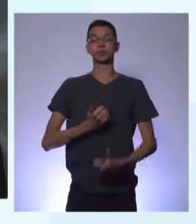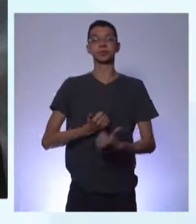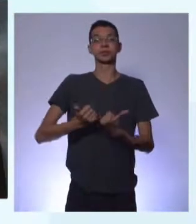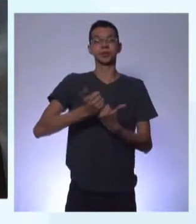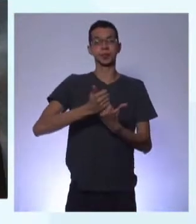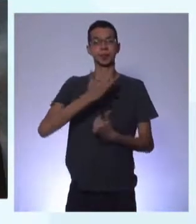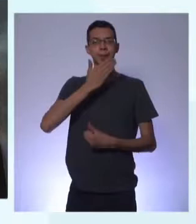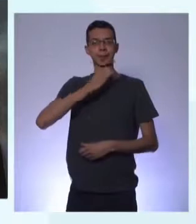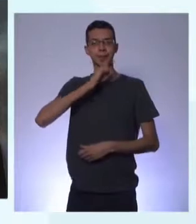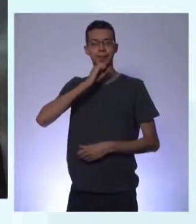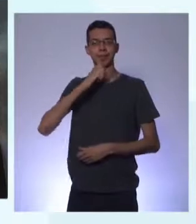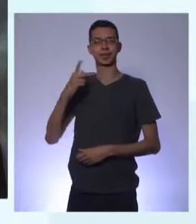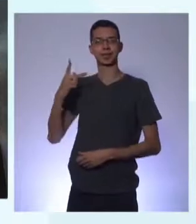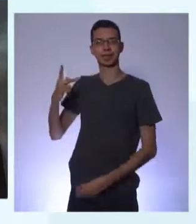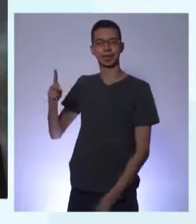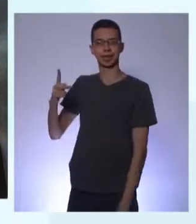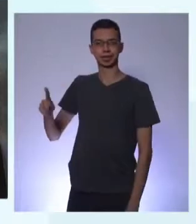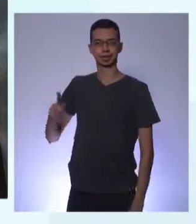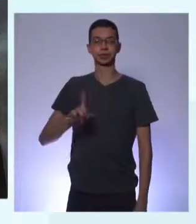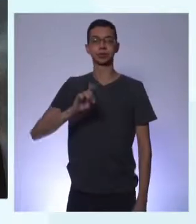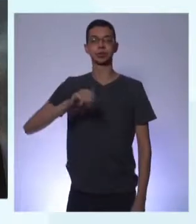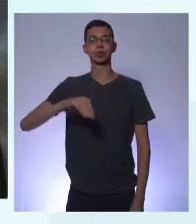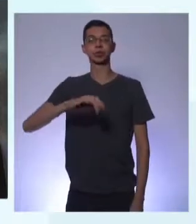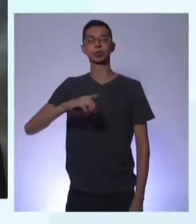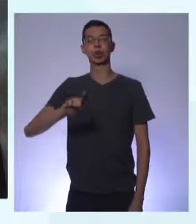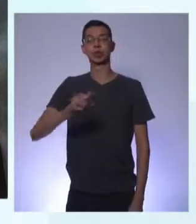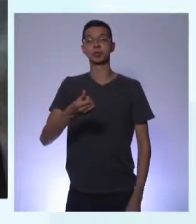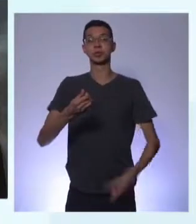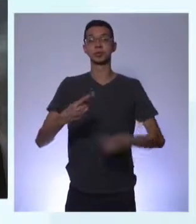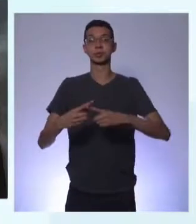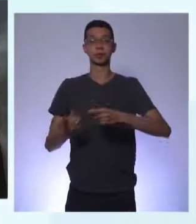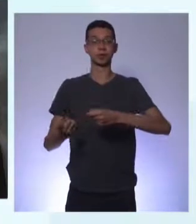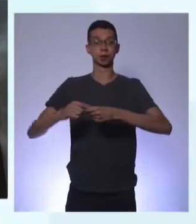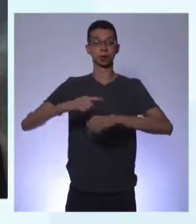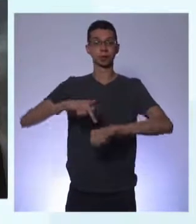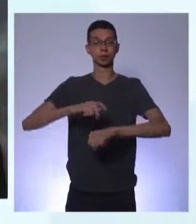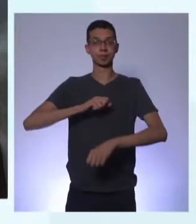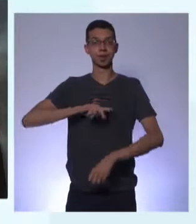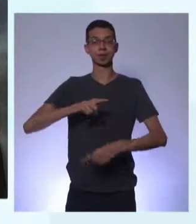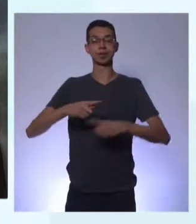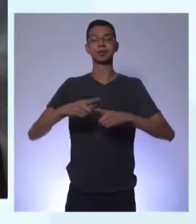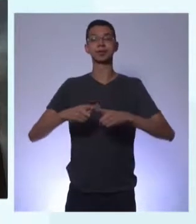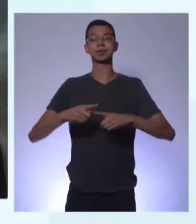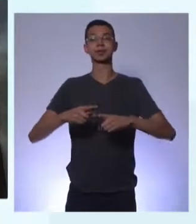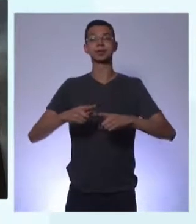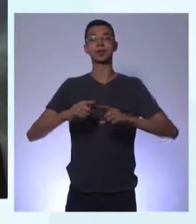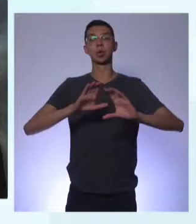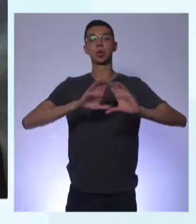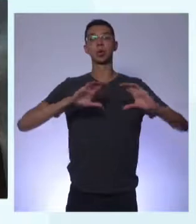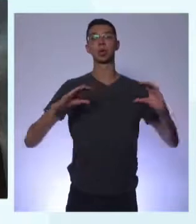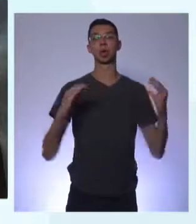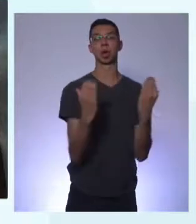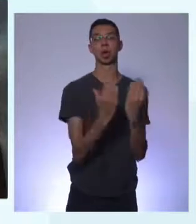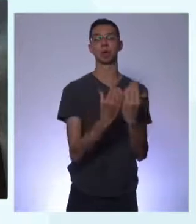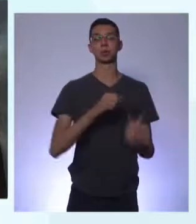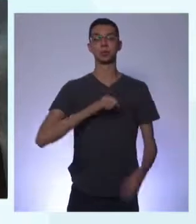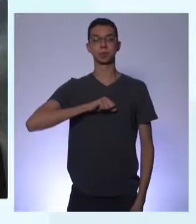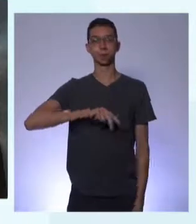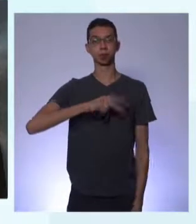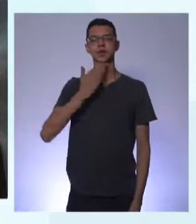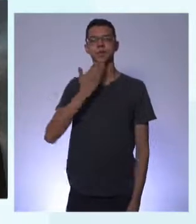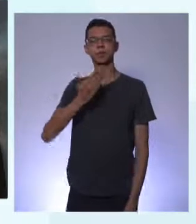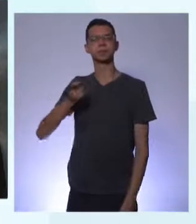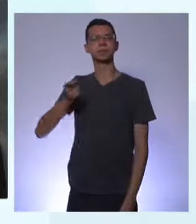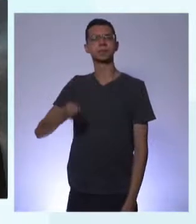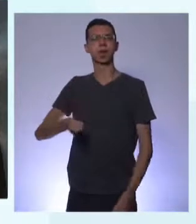VI, que havia retornado a Portugal devido à exigência lá do Congresso português por ocasião da